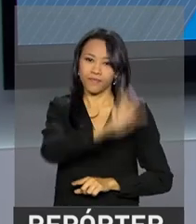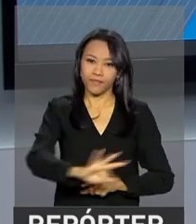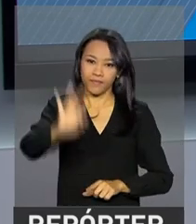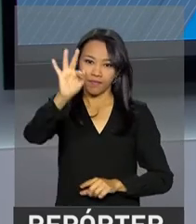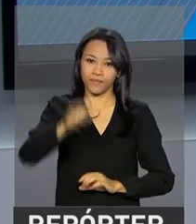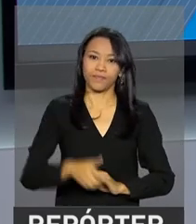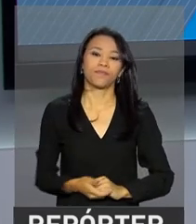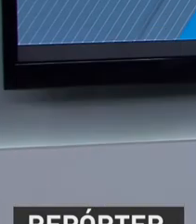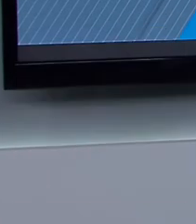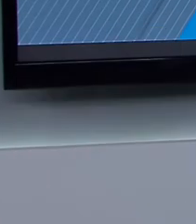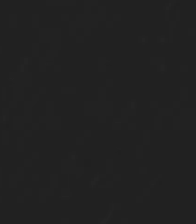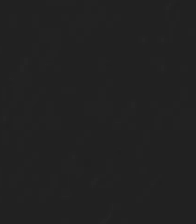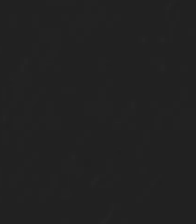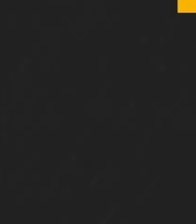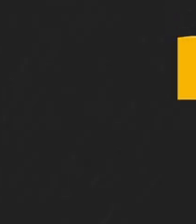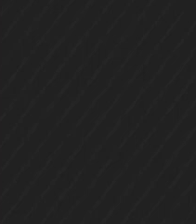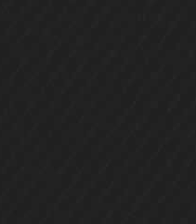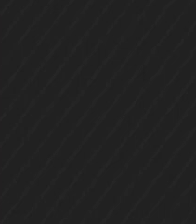federal